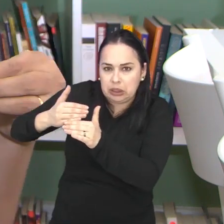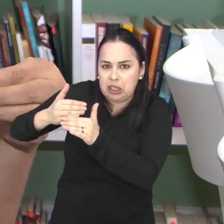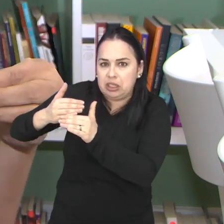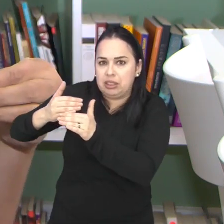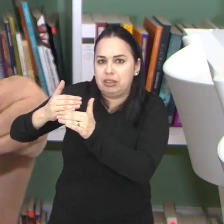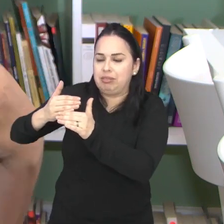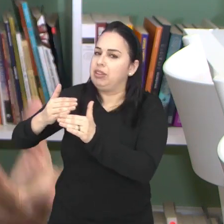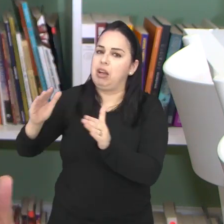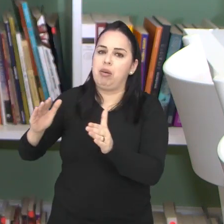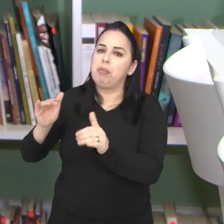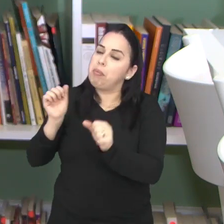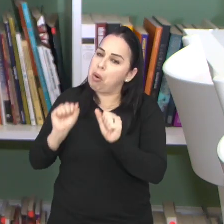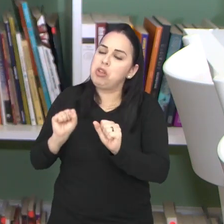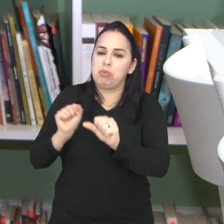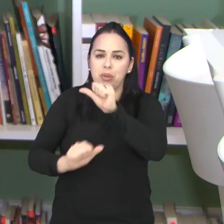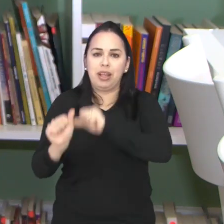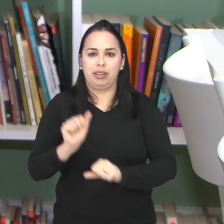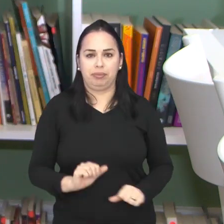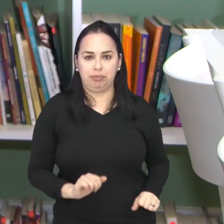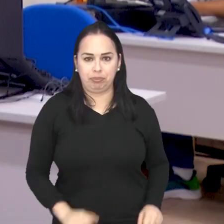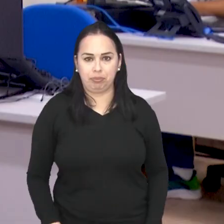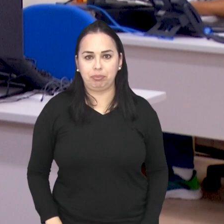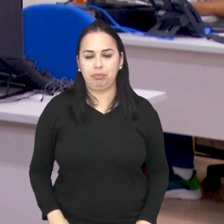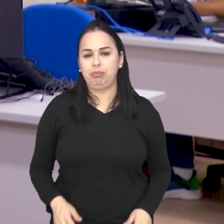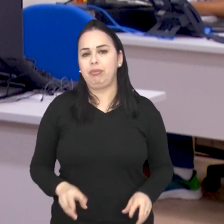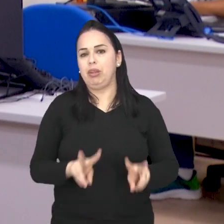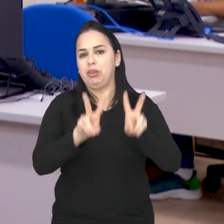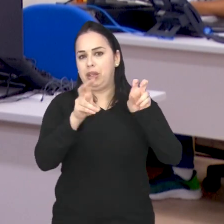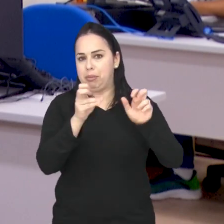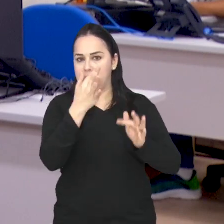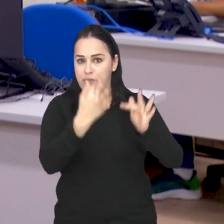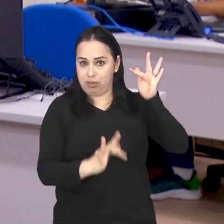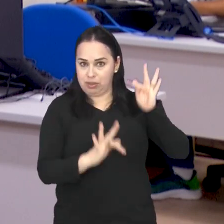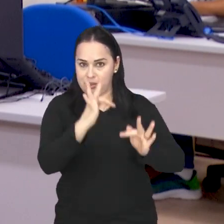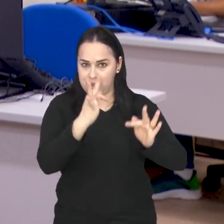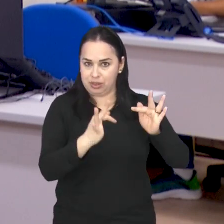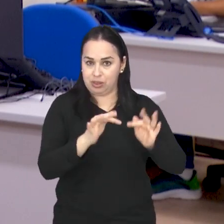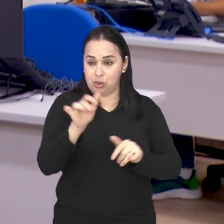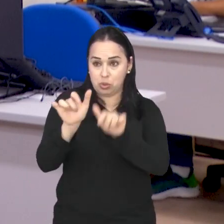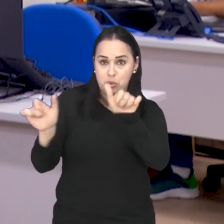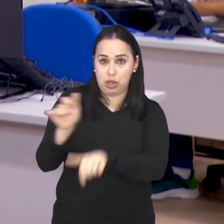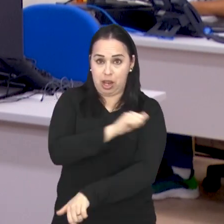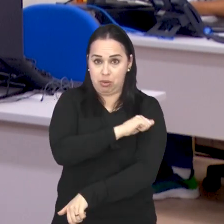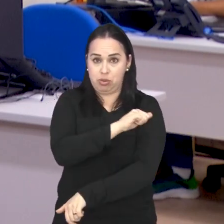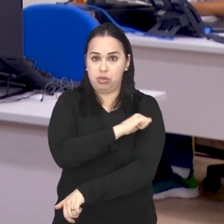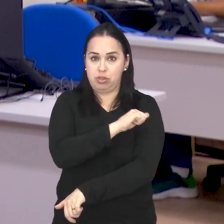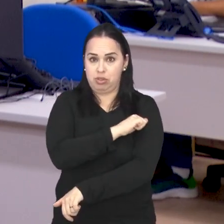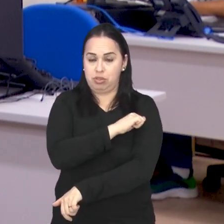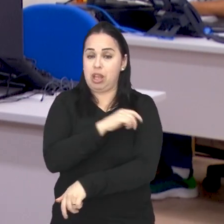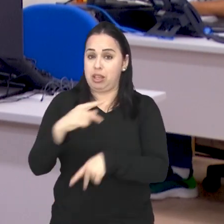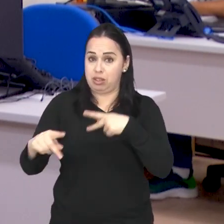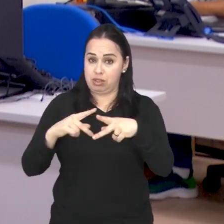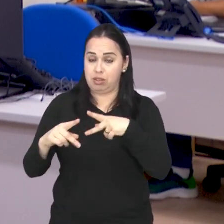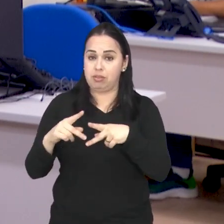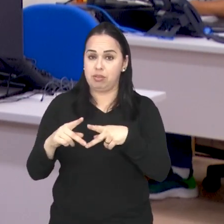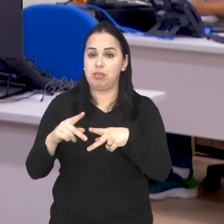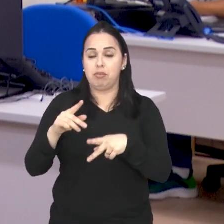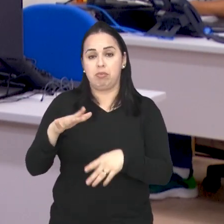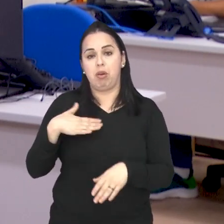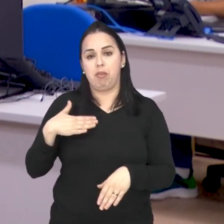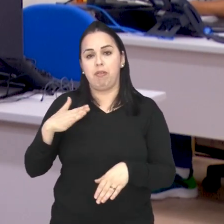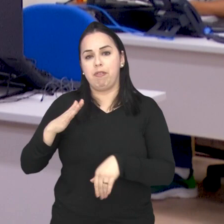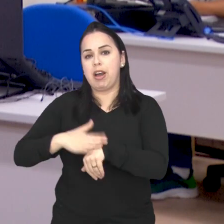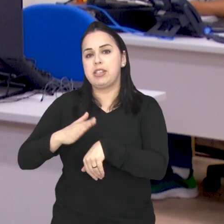de engessar, você tira a vida daquilo. E ainda falando de folclore, durante todo este mês, alunos de São José vão participar de